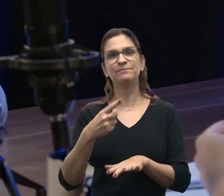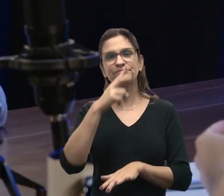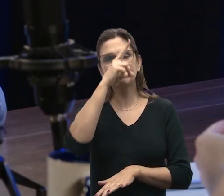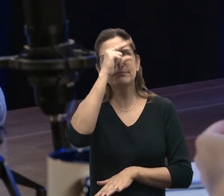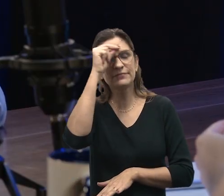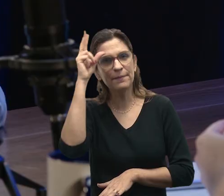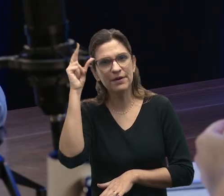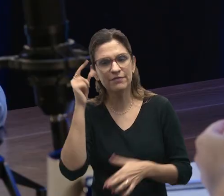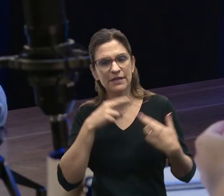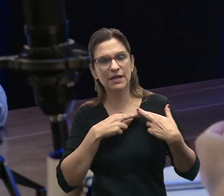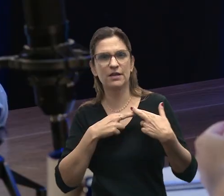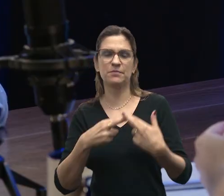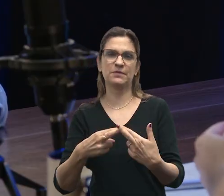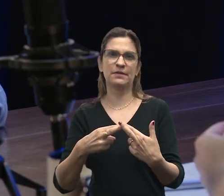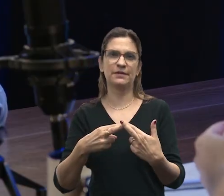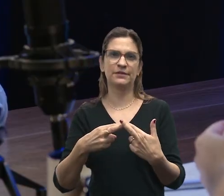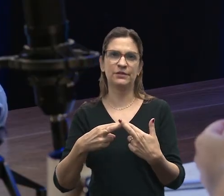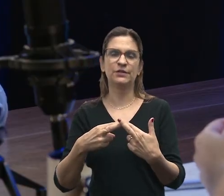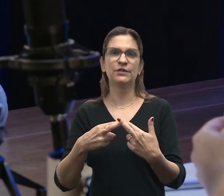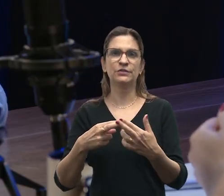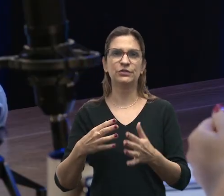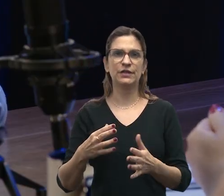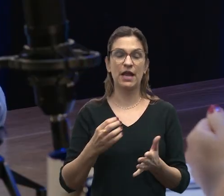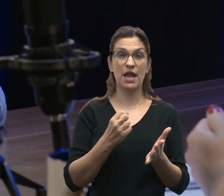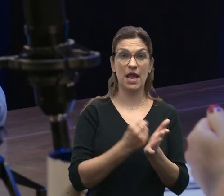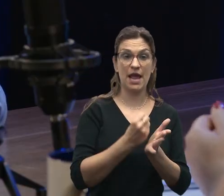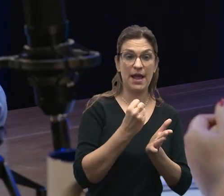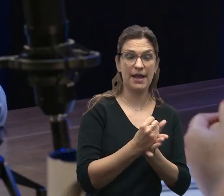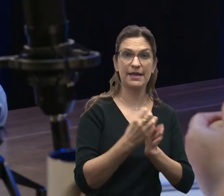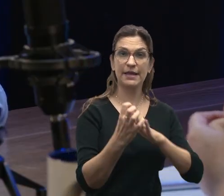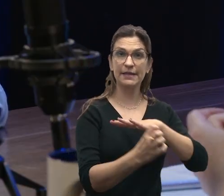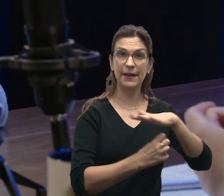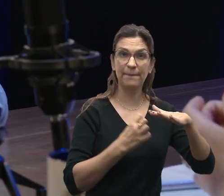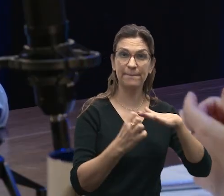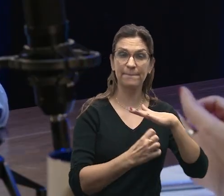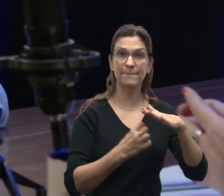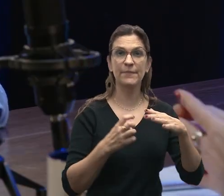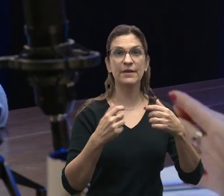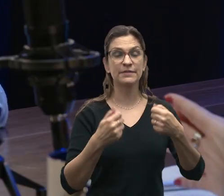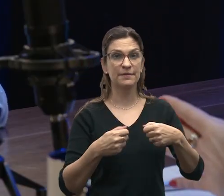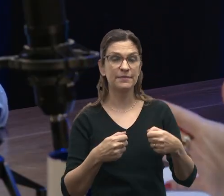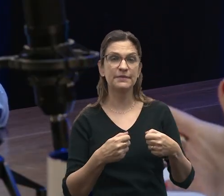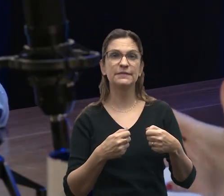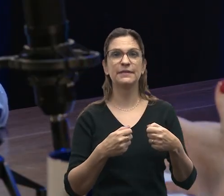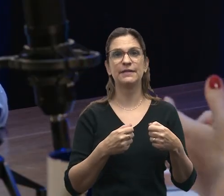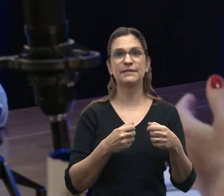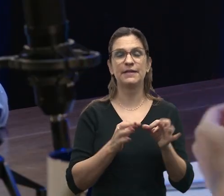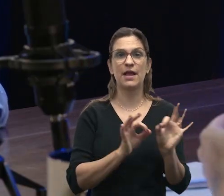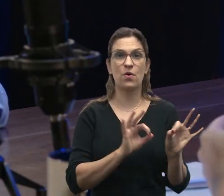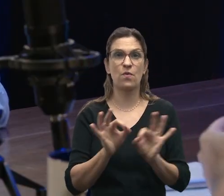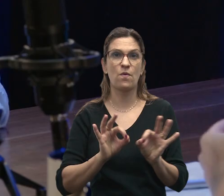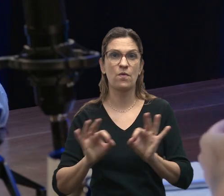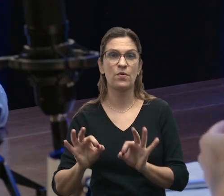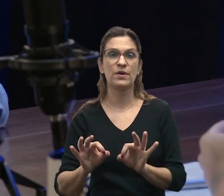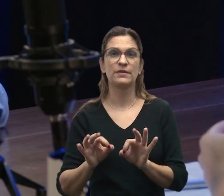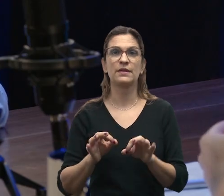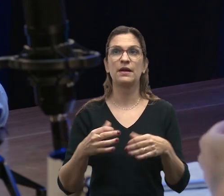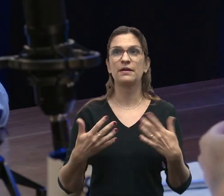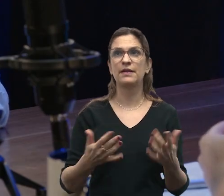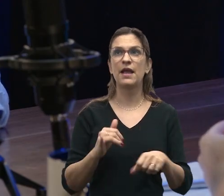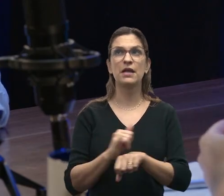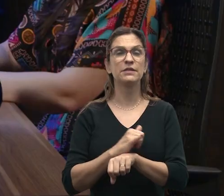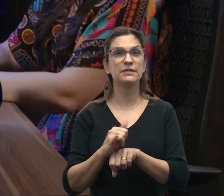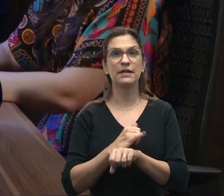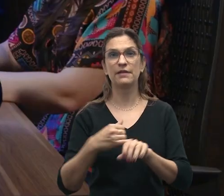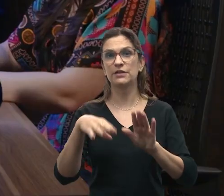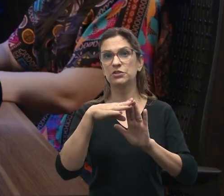que resolver, a concessionária tem que resolver, ou fazemos outra licitação, ou abrimos para as vans, enfim, alguma modificação